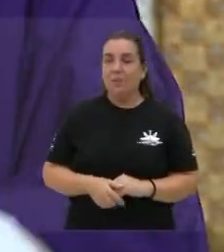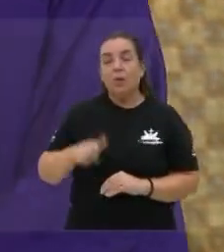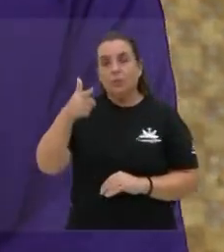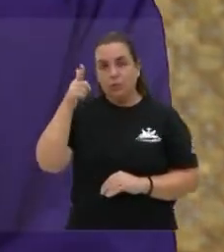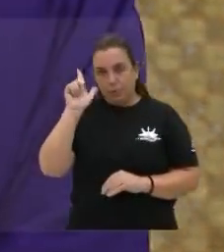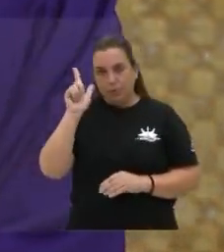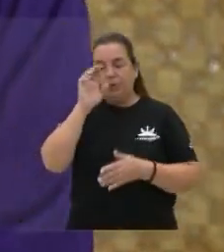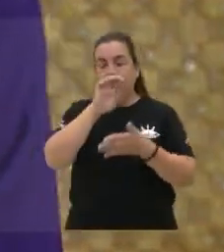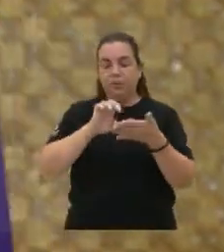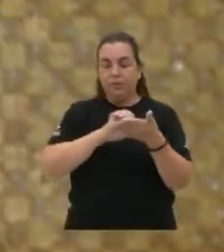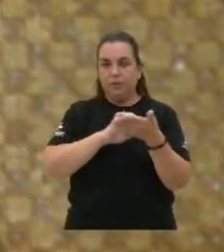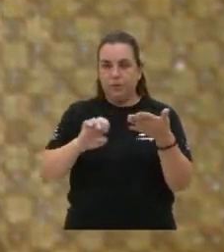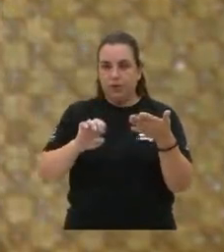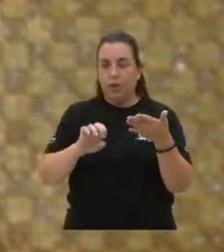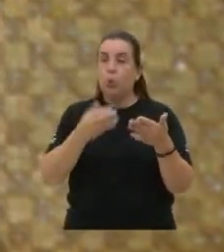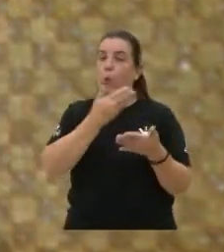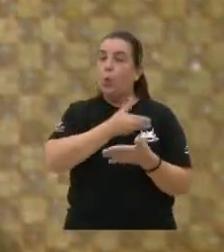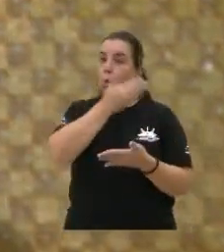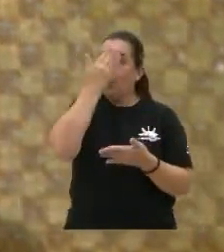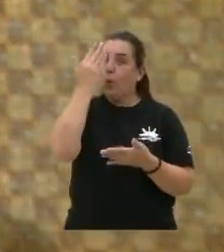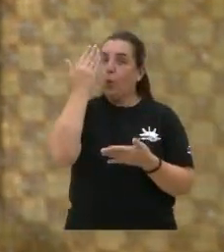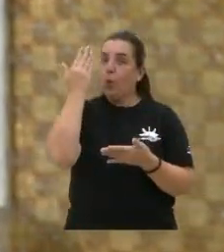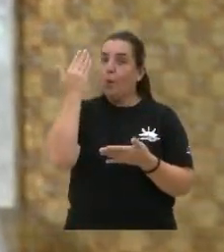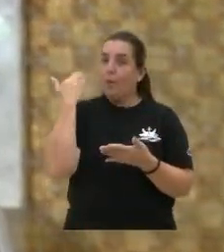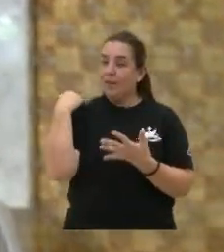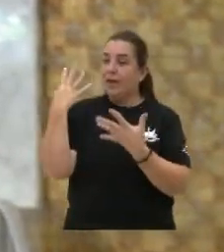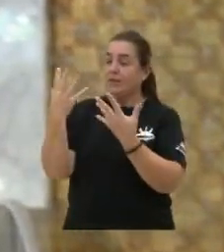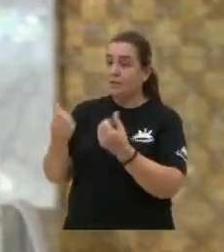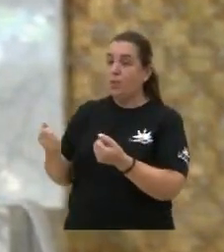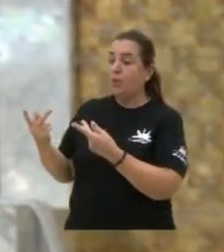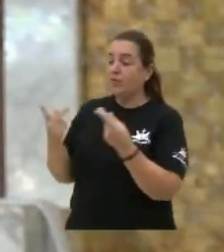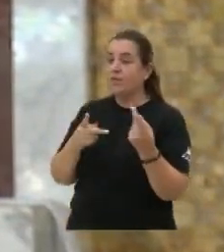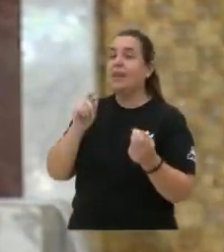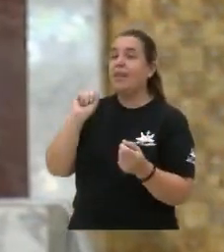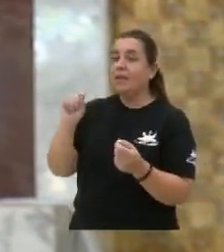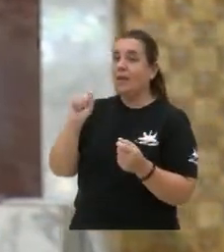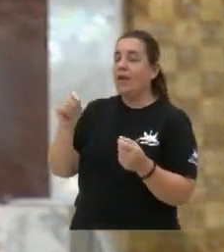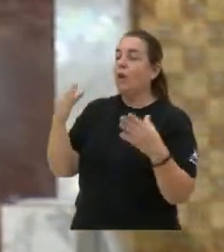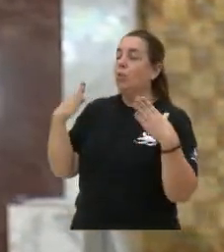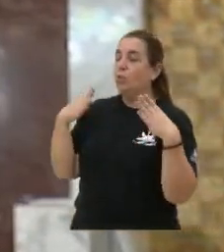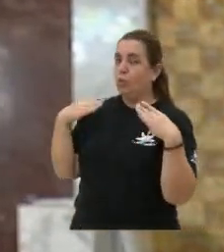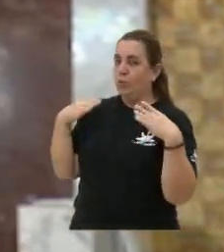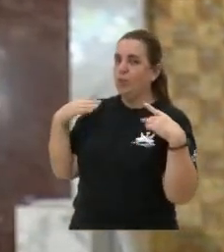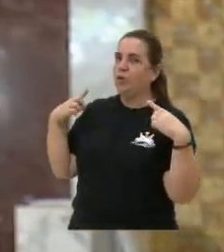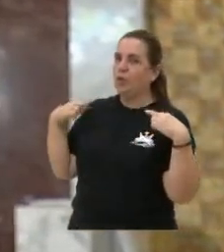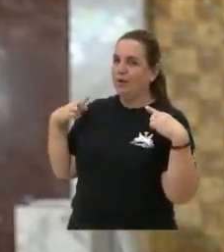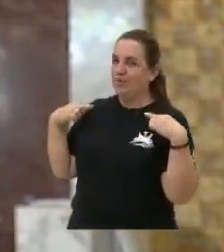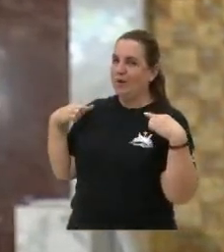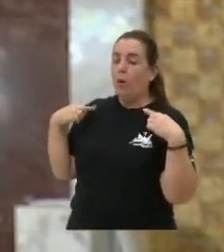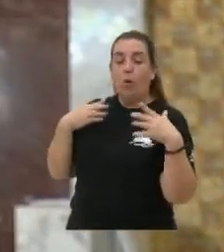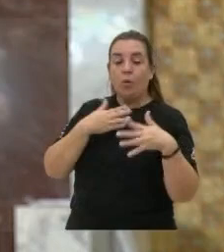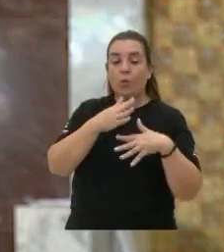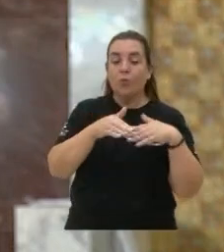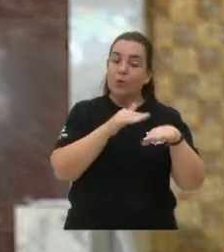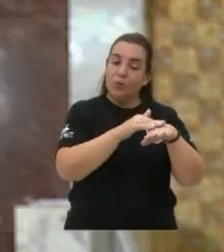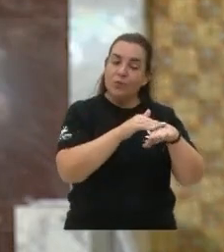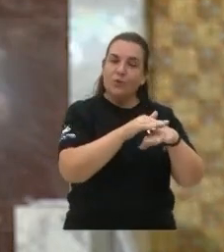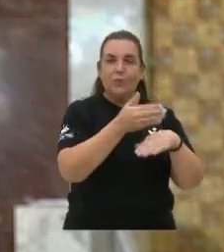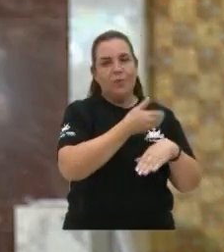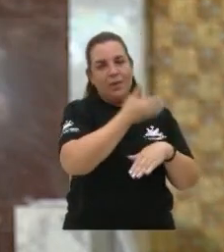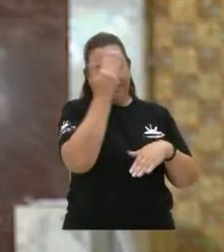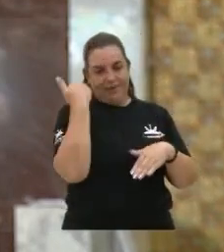nós ouvimos que o anjo Gabriel foi e falou com Maria.